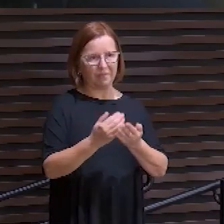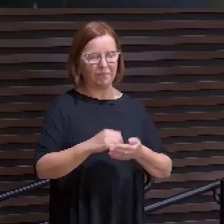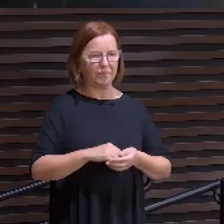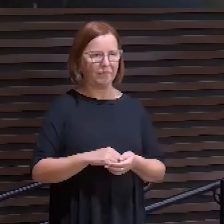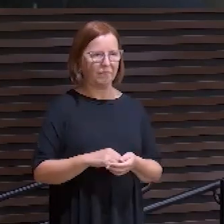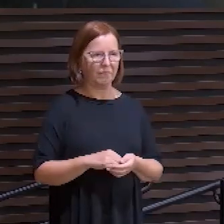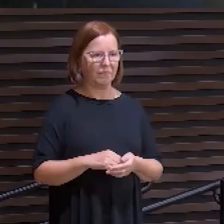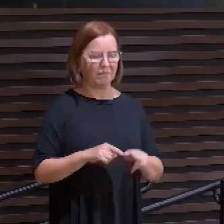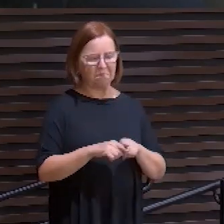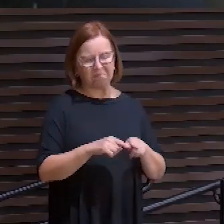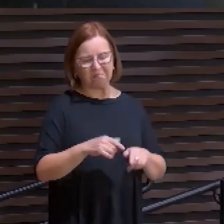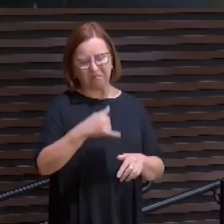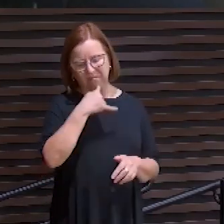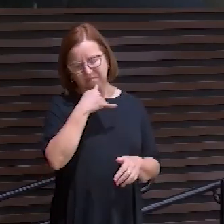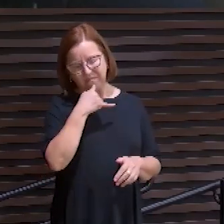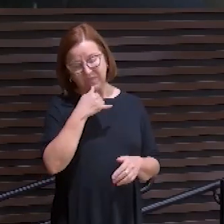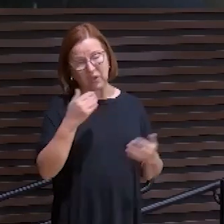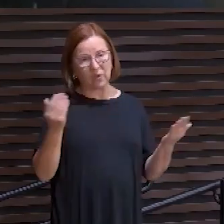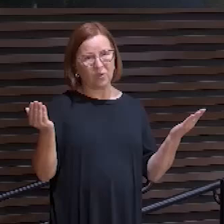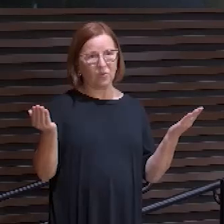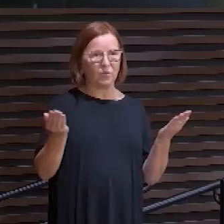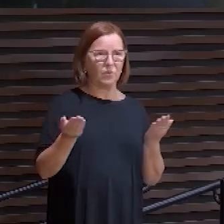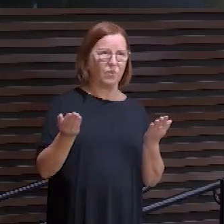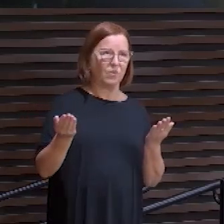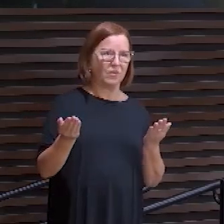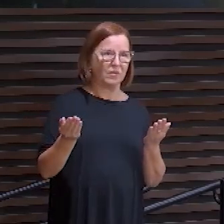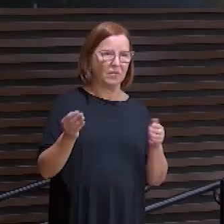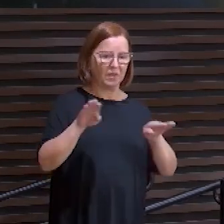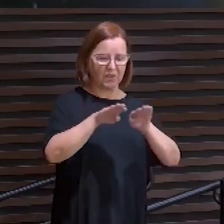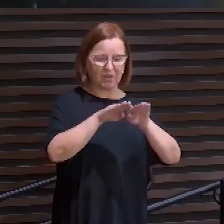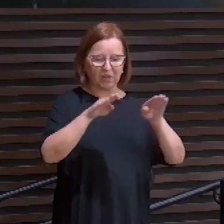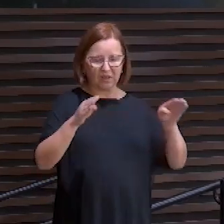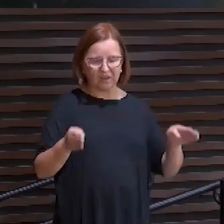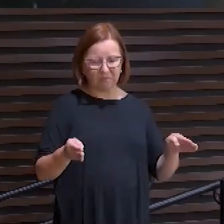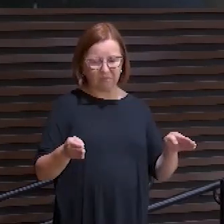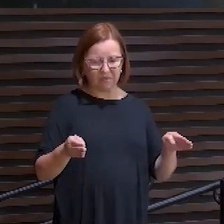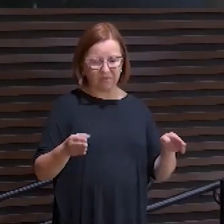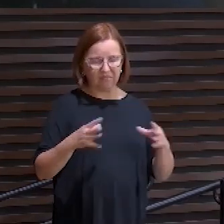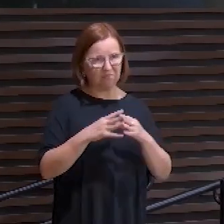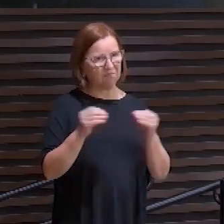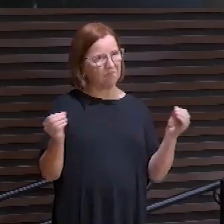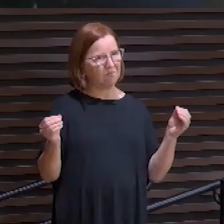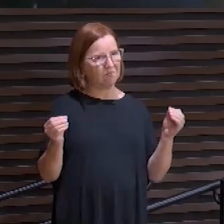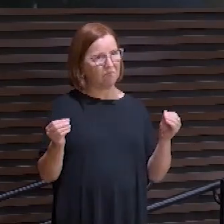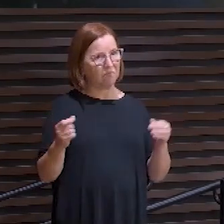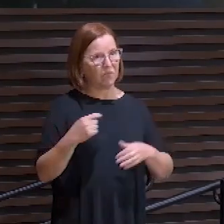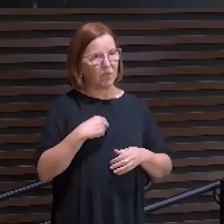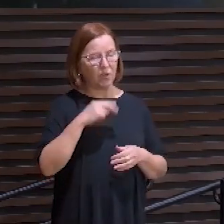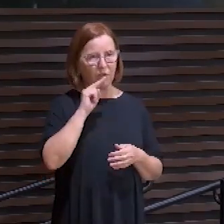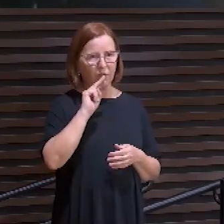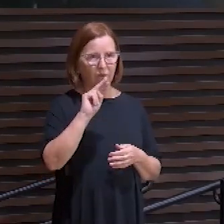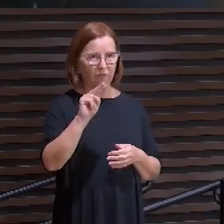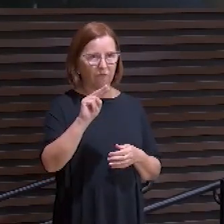Infelizmente, hoje, a mesa desapareceu. Eu li um artigo há muito tempo atrás,